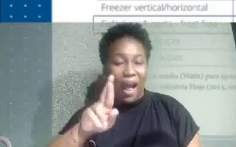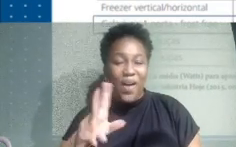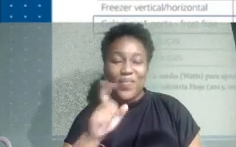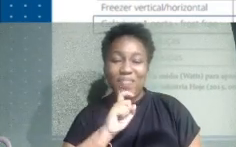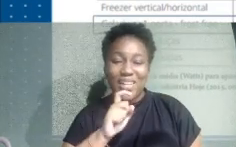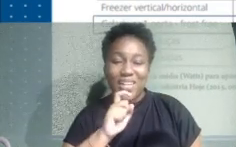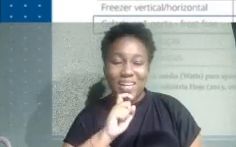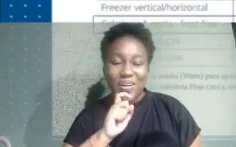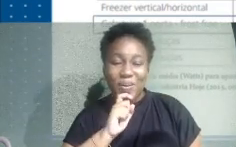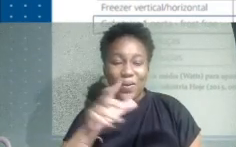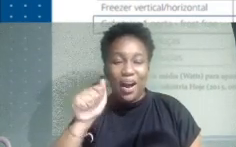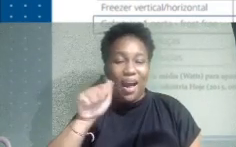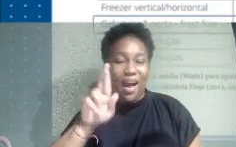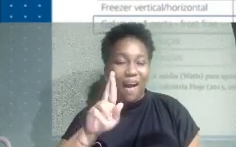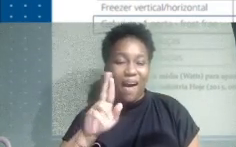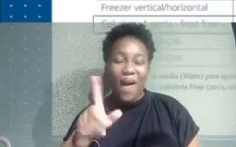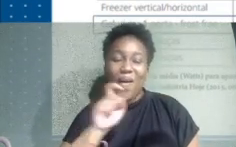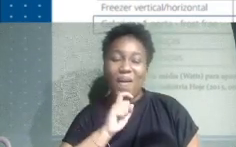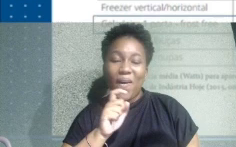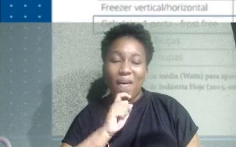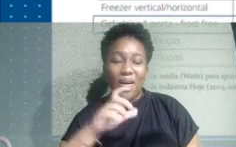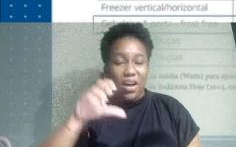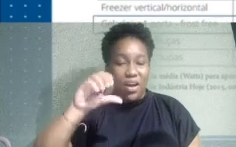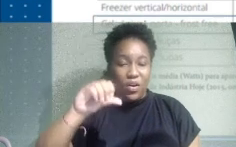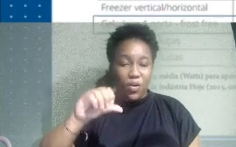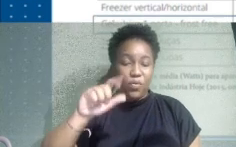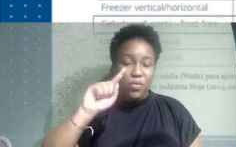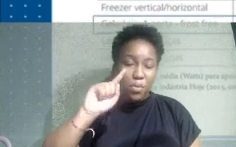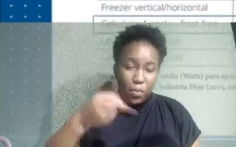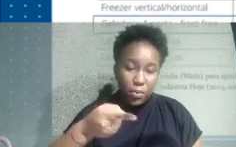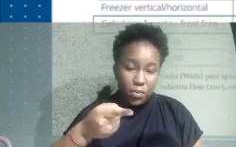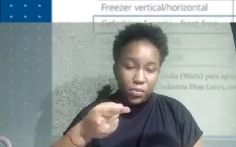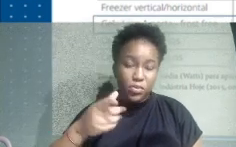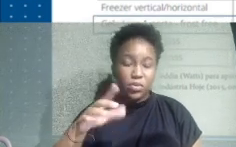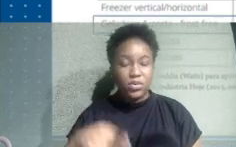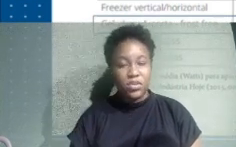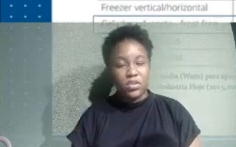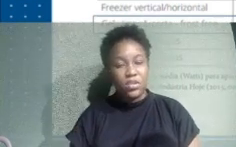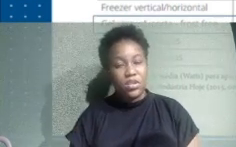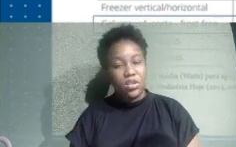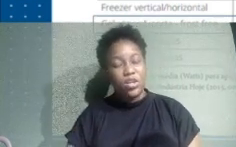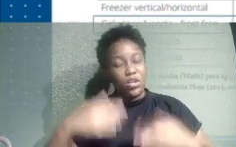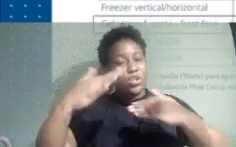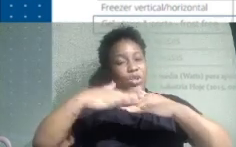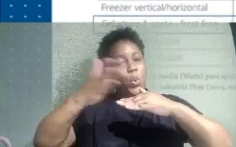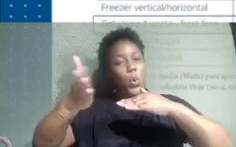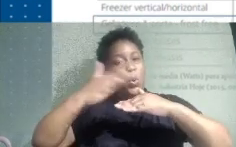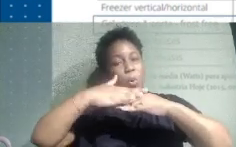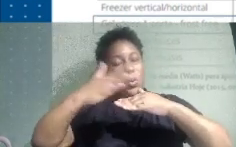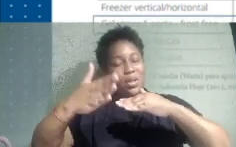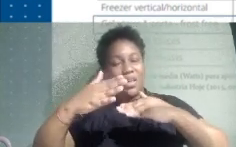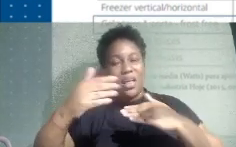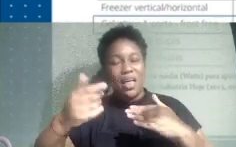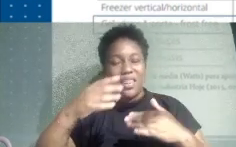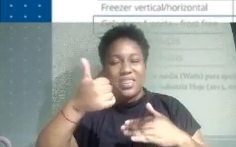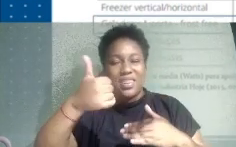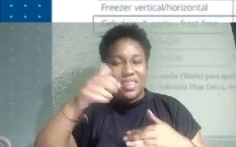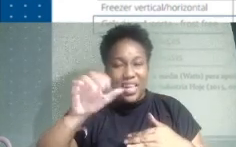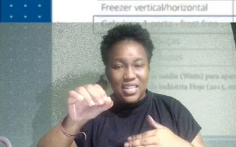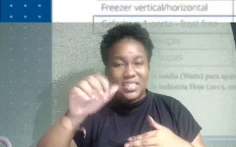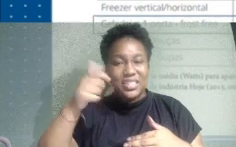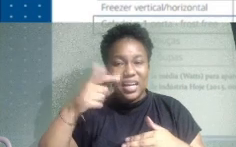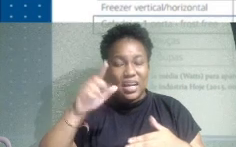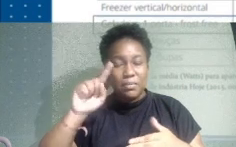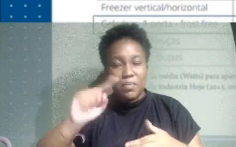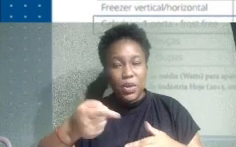e o segundo. Um ar-condicionado de 9.000 a 14.000 BTUs de janela e um split de 10 a 15.000 BTUs. A